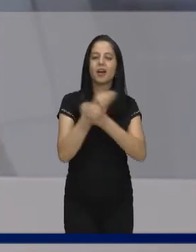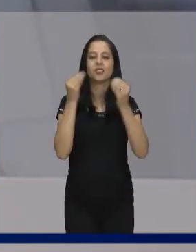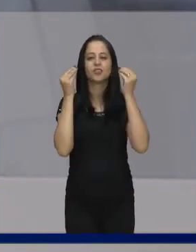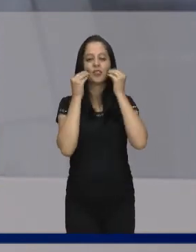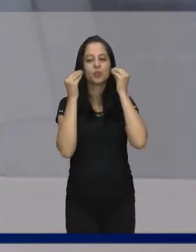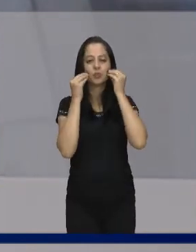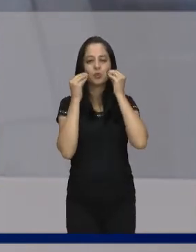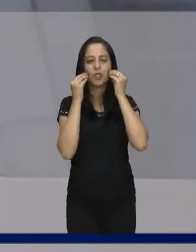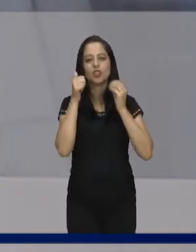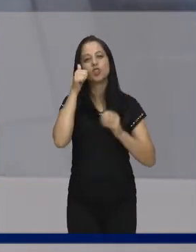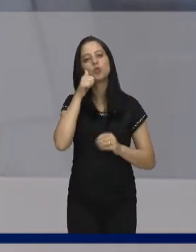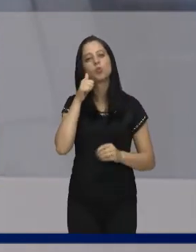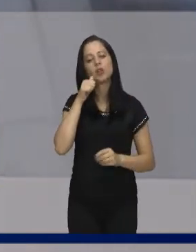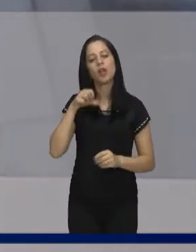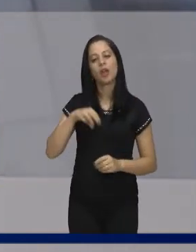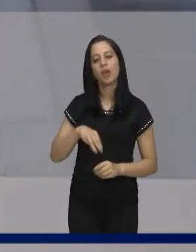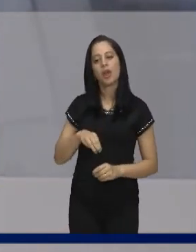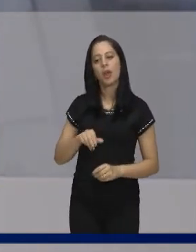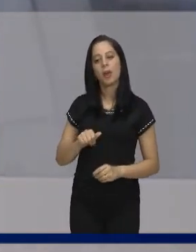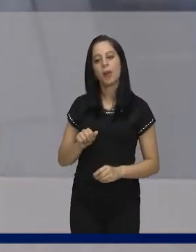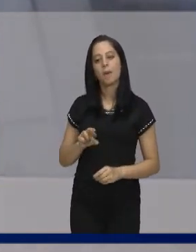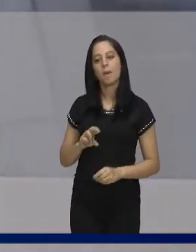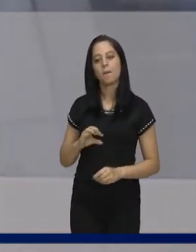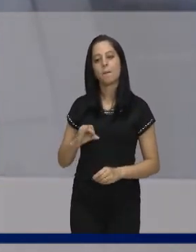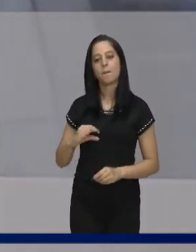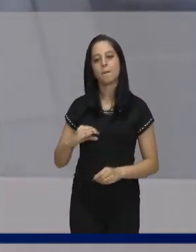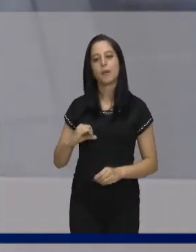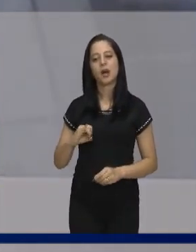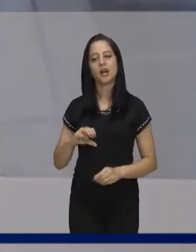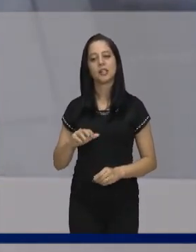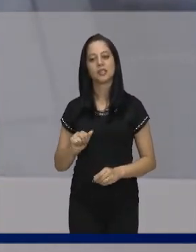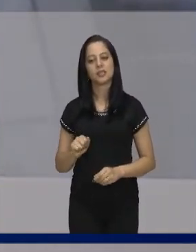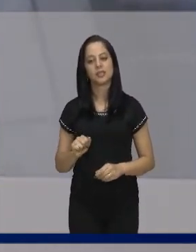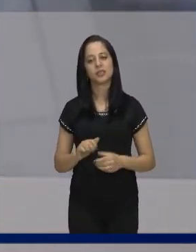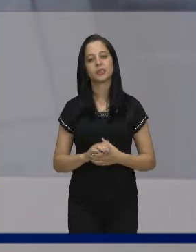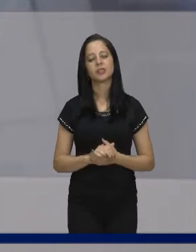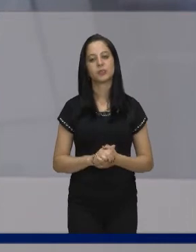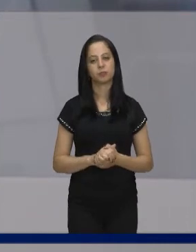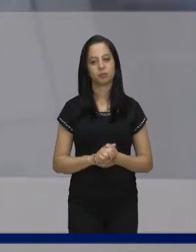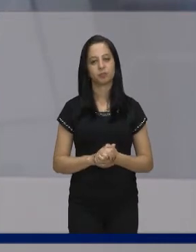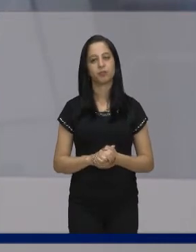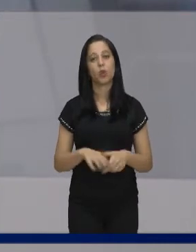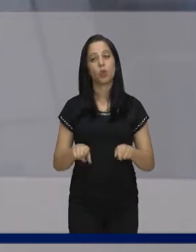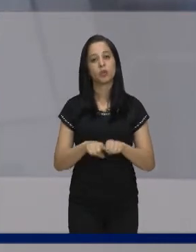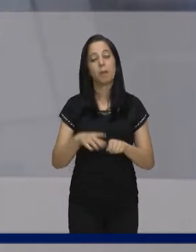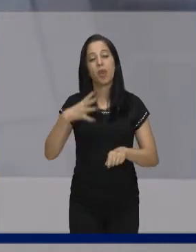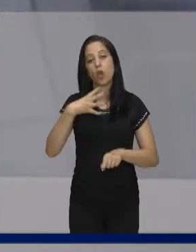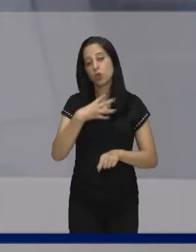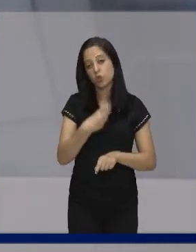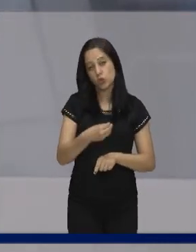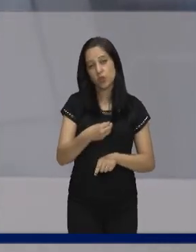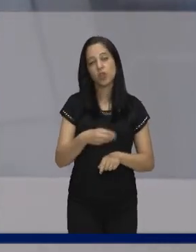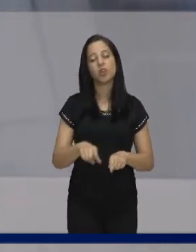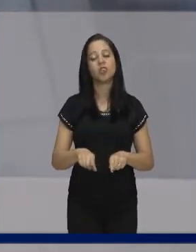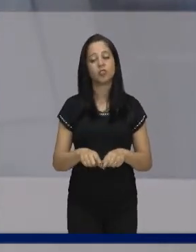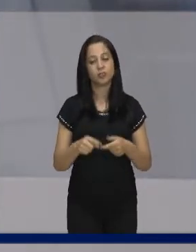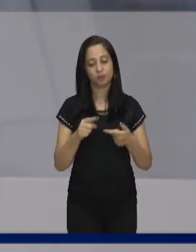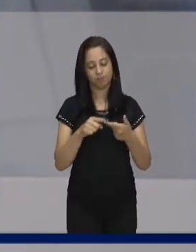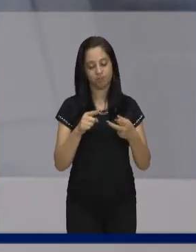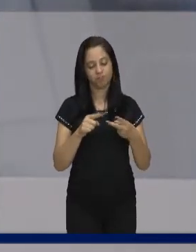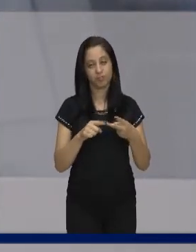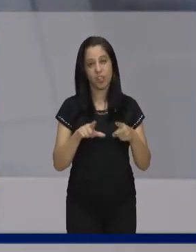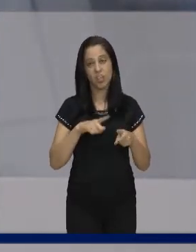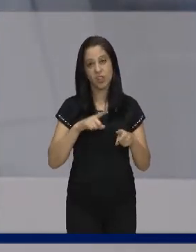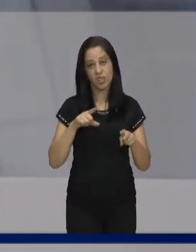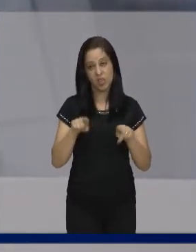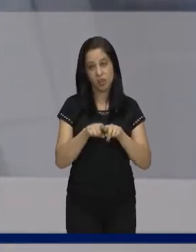sua esposa, ao Michel Júnior, que é o seu filho, ao Gabriel, que é também seu filho, e também para o